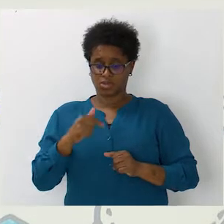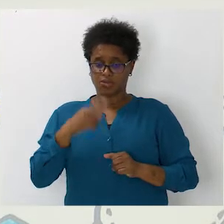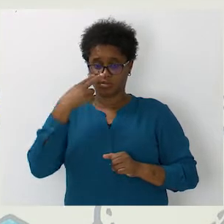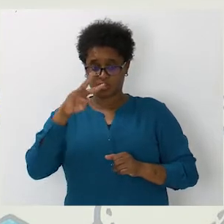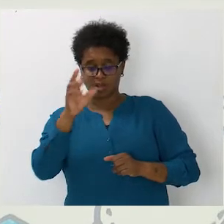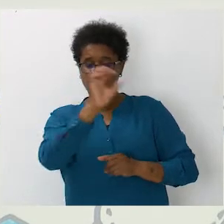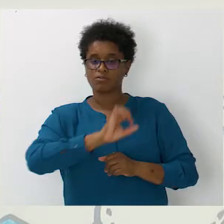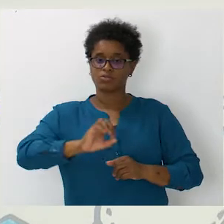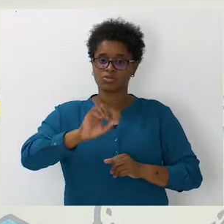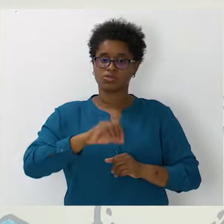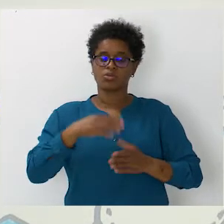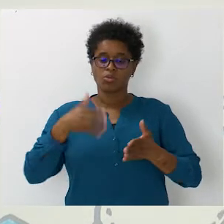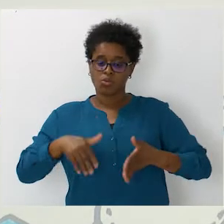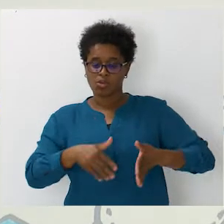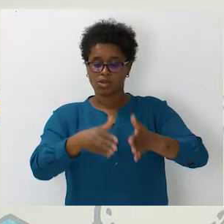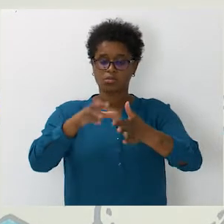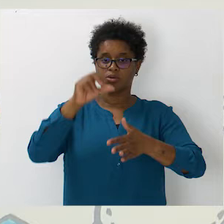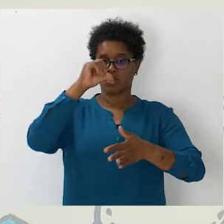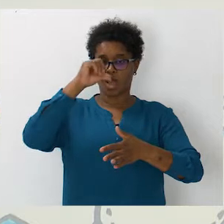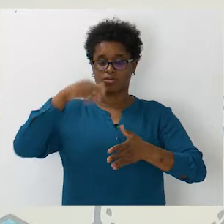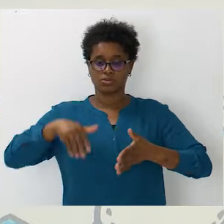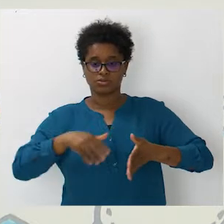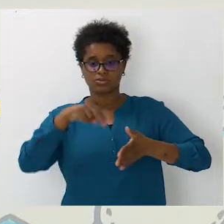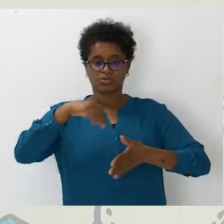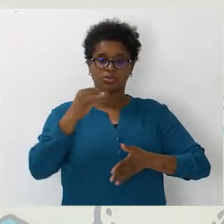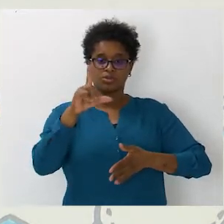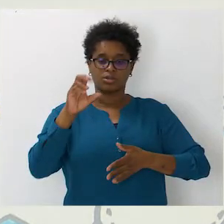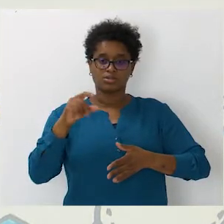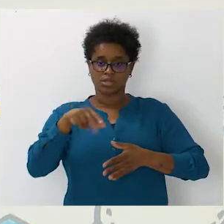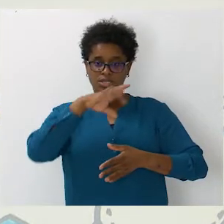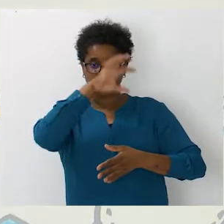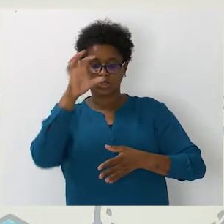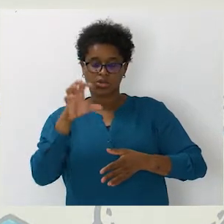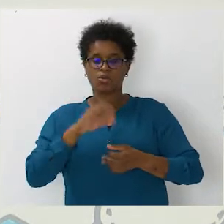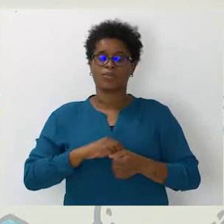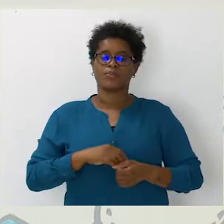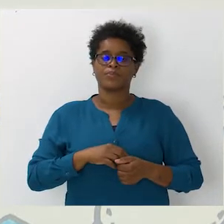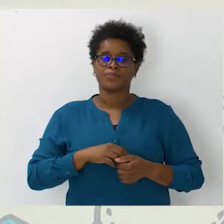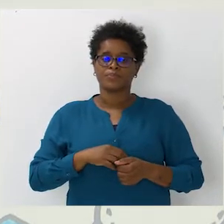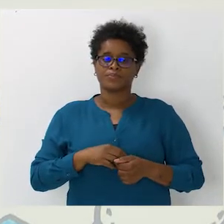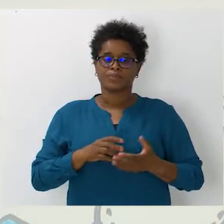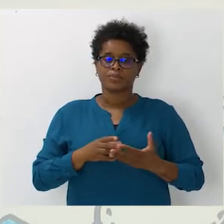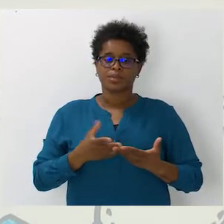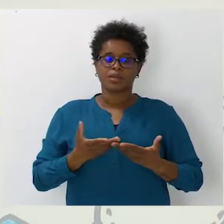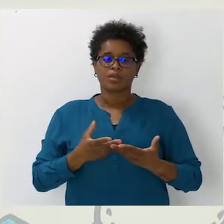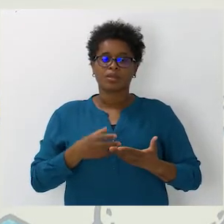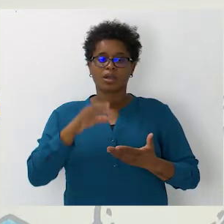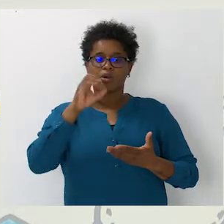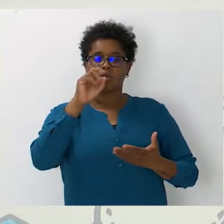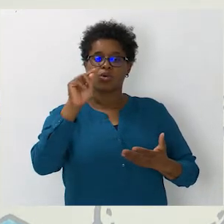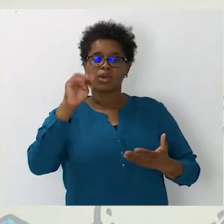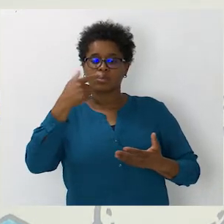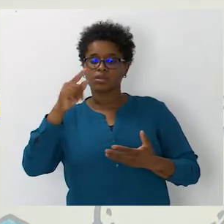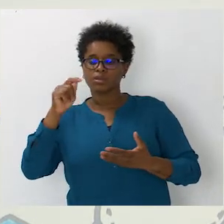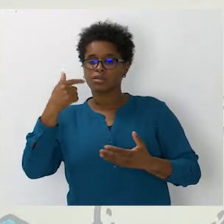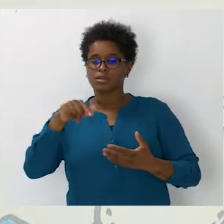vos mostrar o percurso do Rio Nilo nessa região. Portanto, a oeste